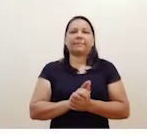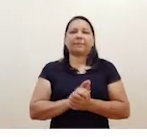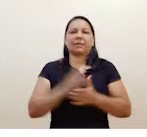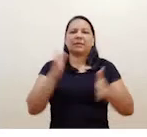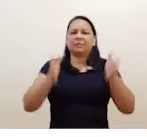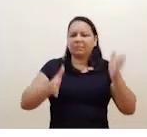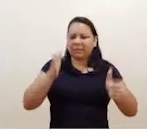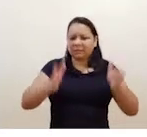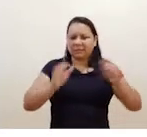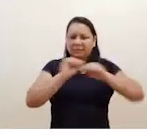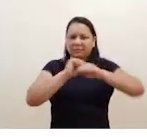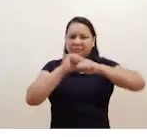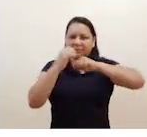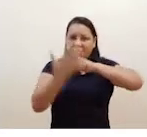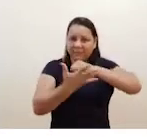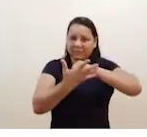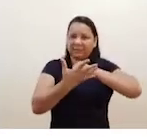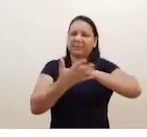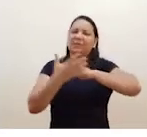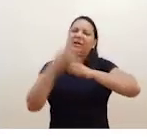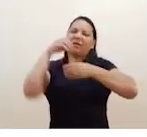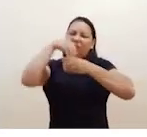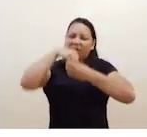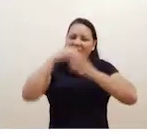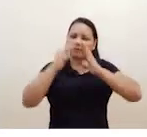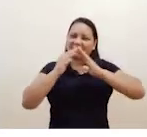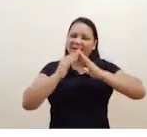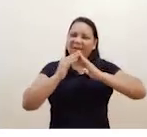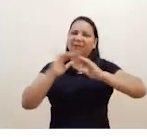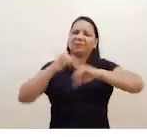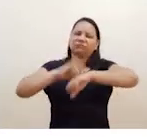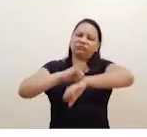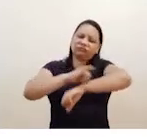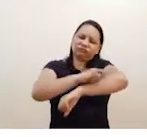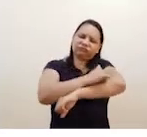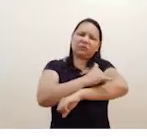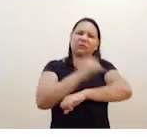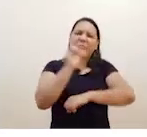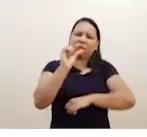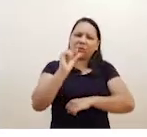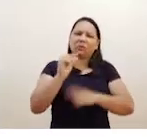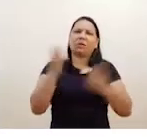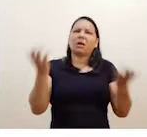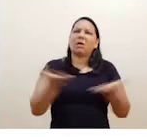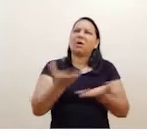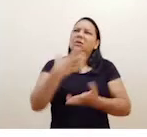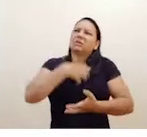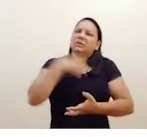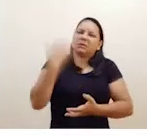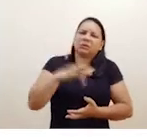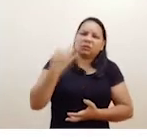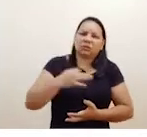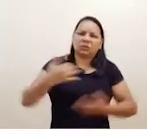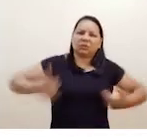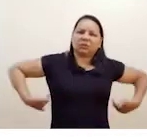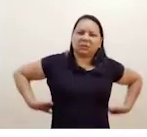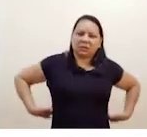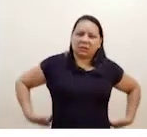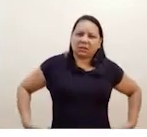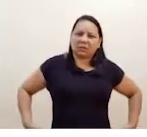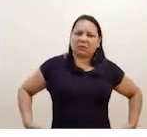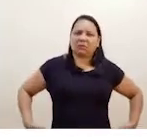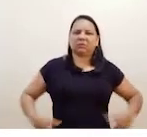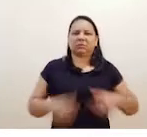Meninas do Fiz em Casa, eu engordei um pouco na quarentena e surgiu uma dor nas costas perto do bumbum. Isso tem a ver